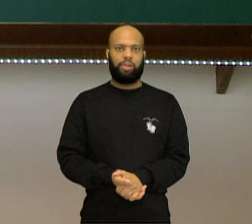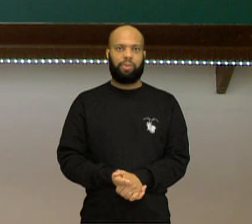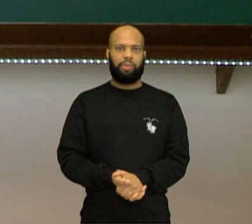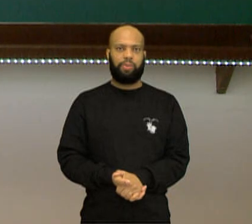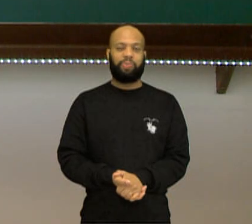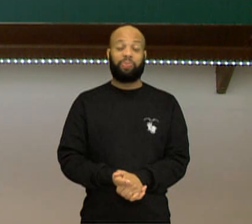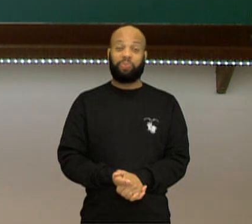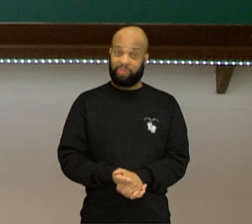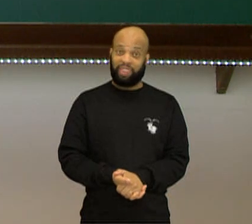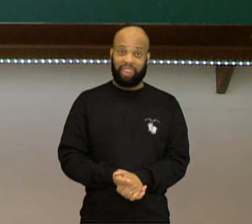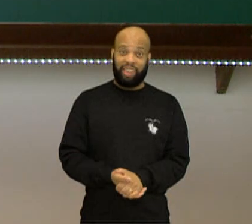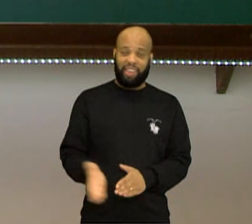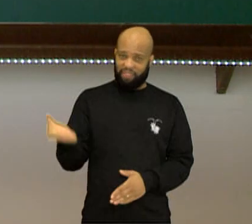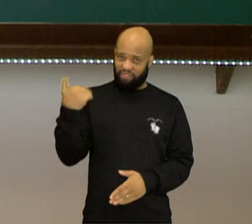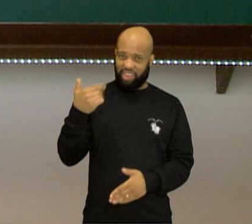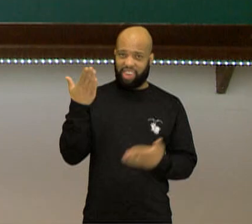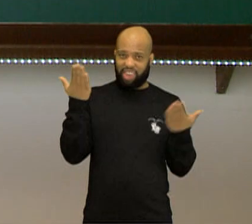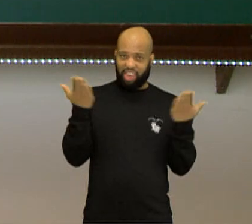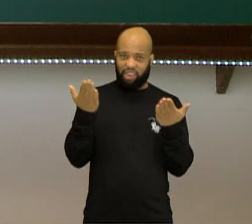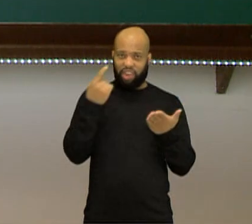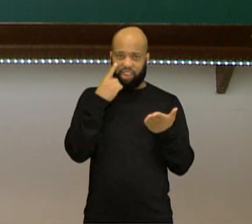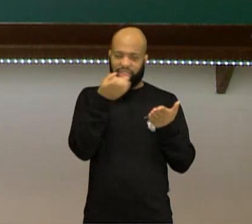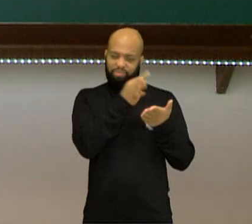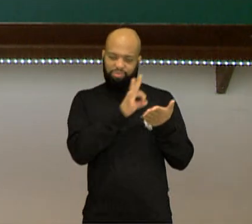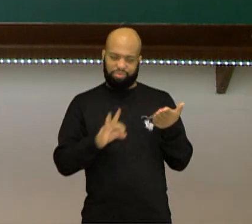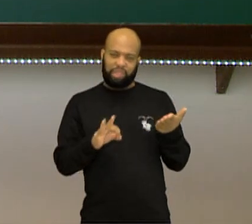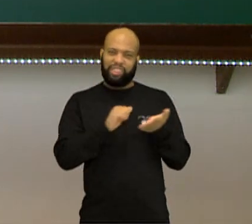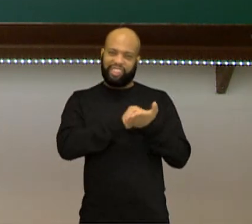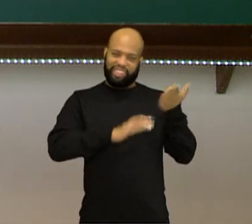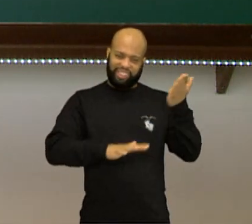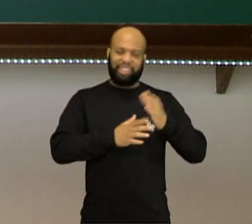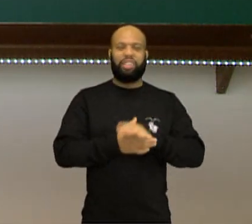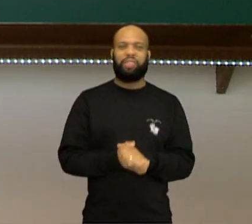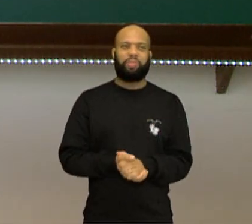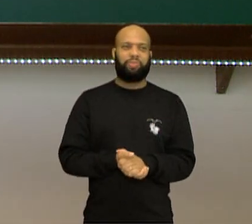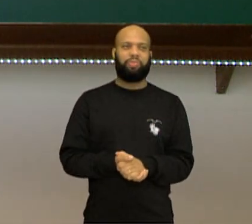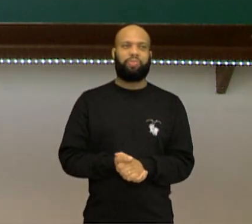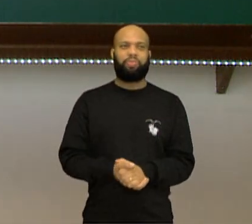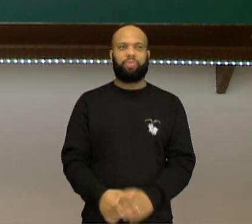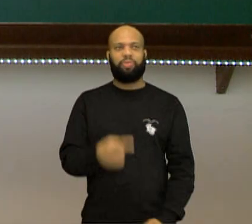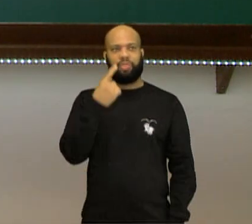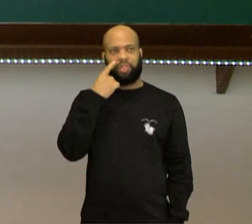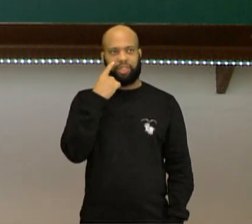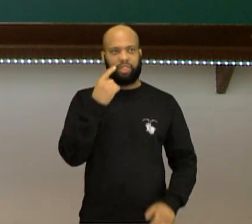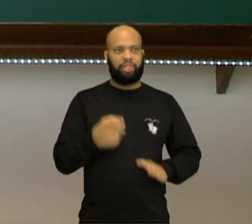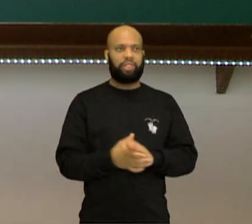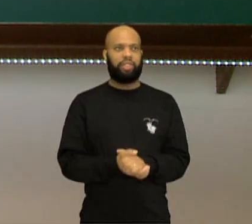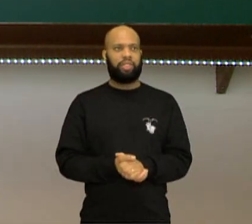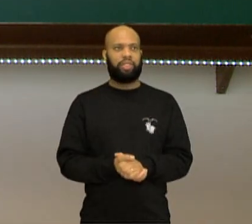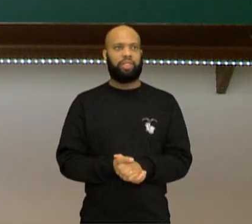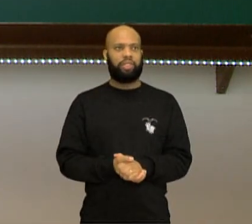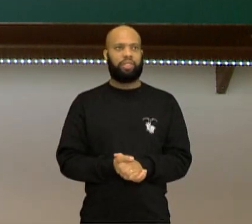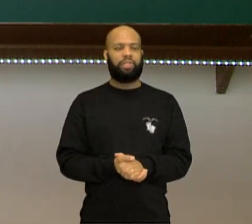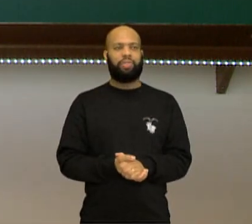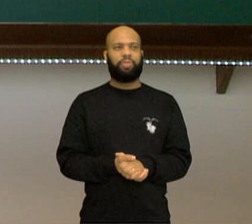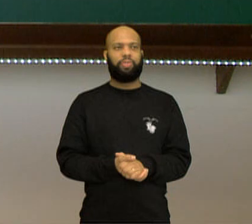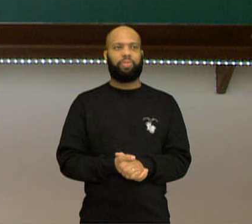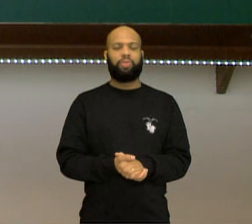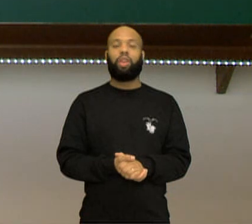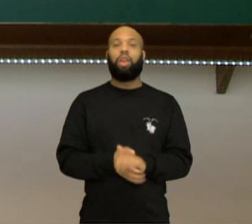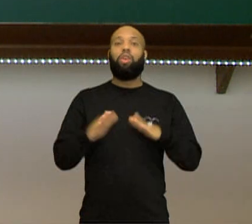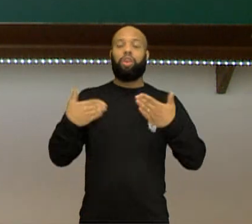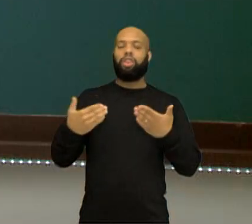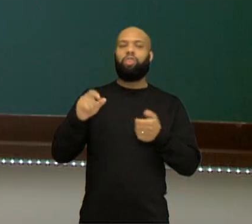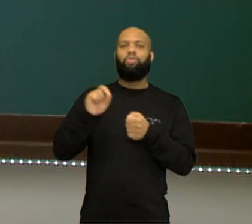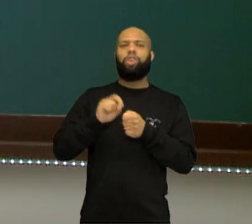Bora, galerinha, fazer essa correção aqui com a professora? Então, vamos lá. Então, veja bem. Olha só aqui, né? Então, o